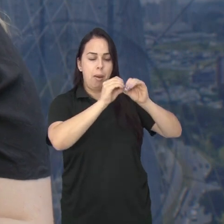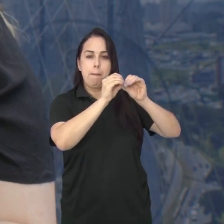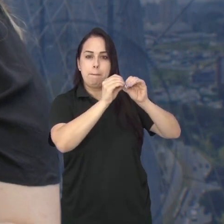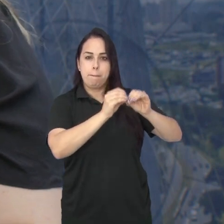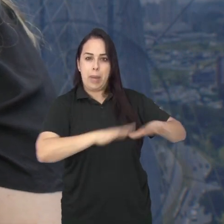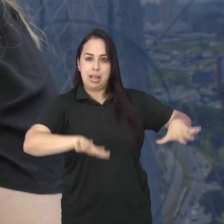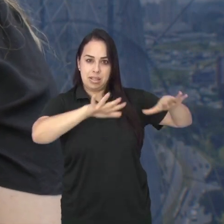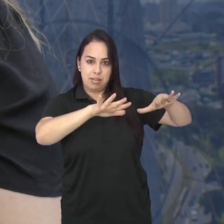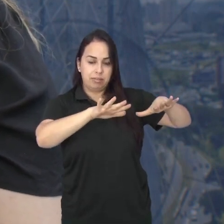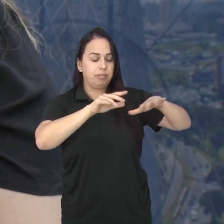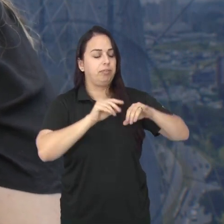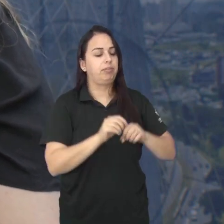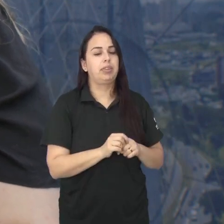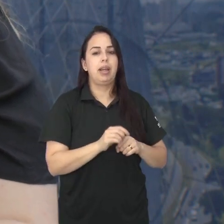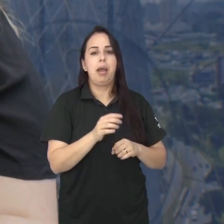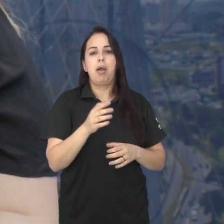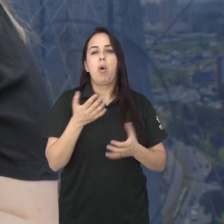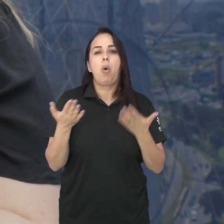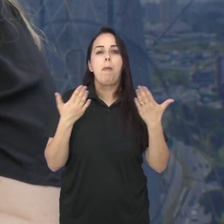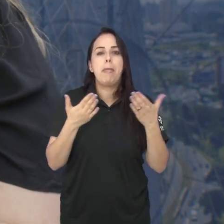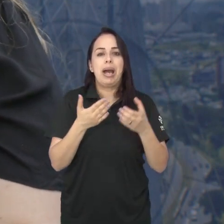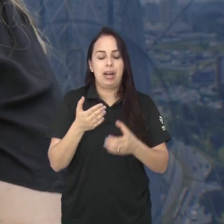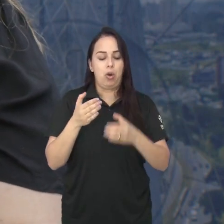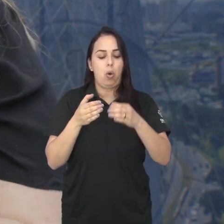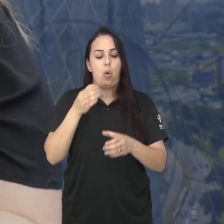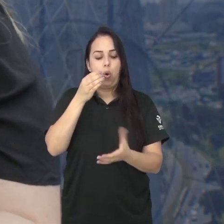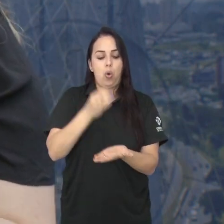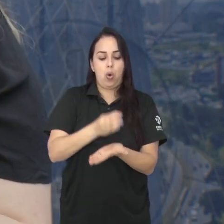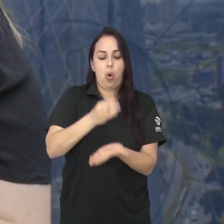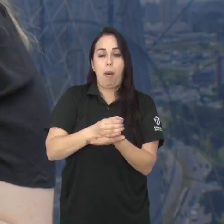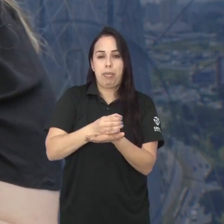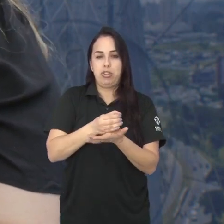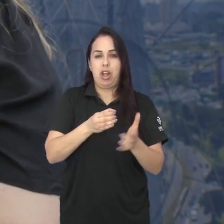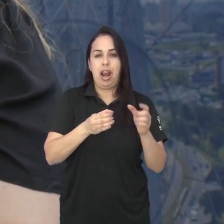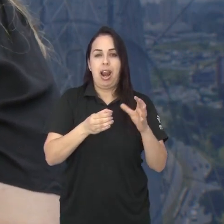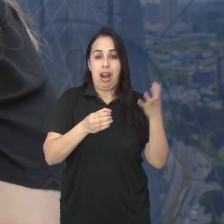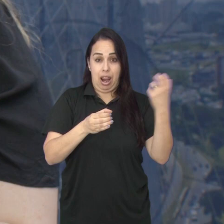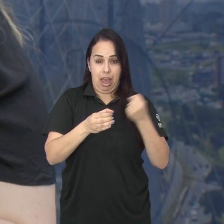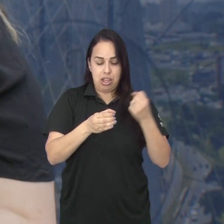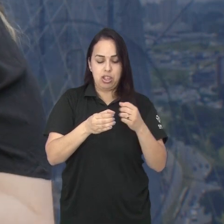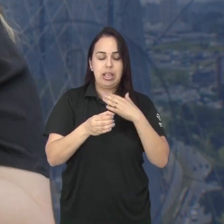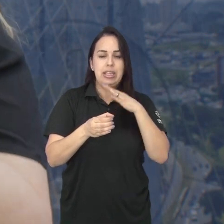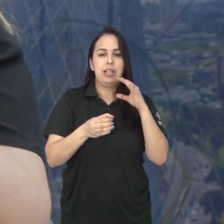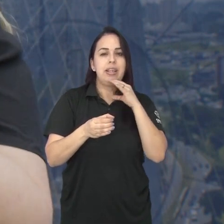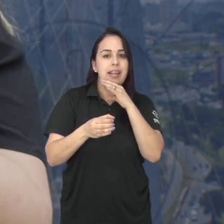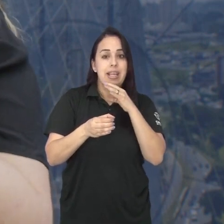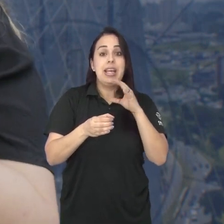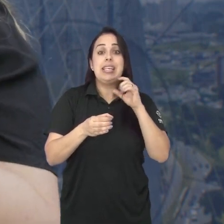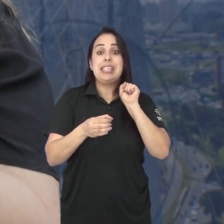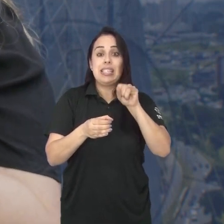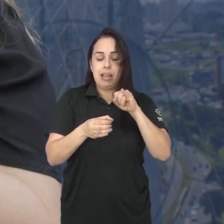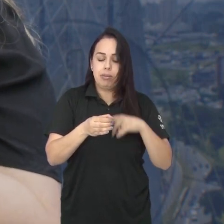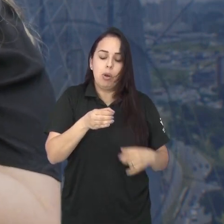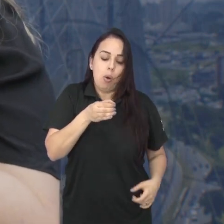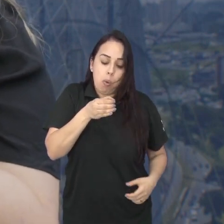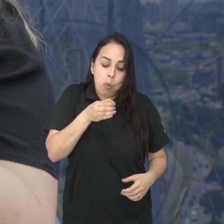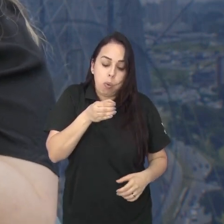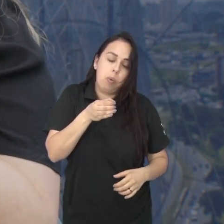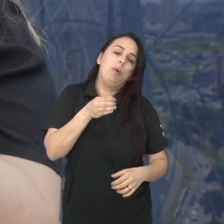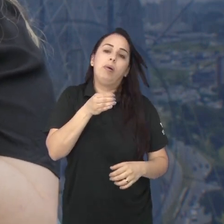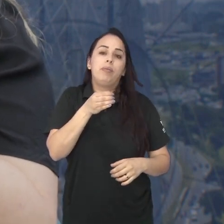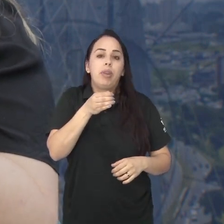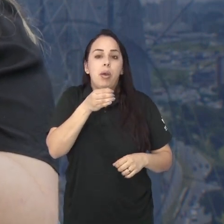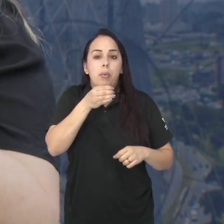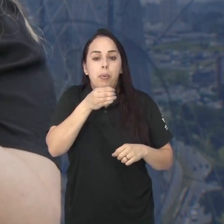posso falar que é como se eu tivesse um copo de leite quente. Se eu ficar soprando o meu copo de leite quente, o